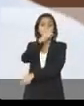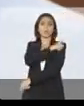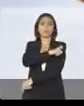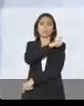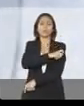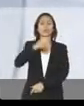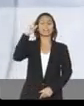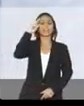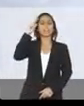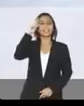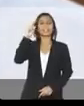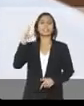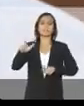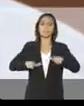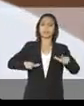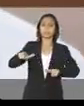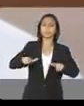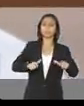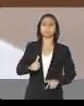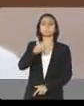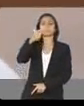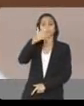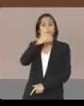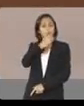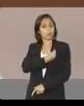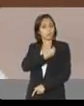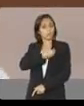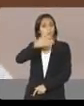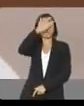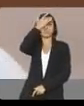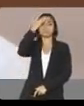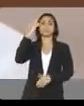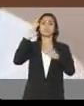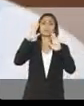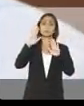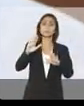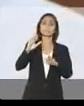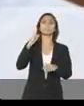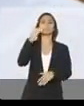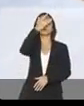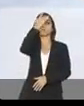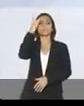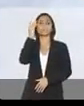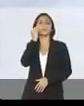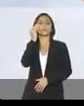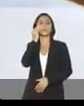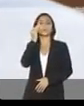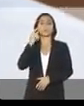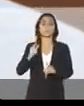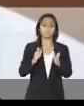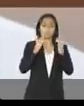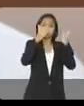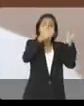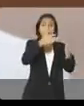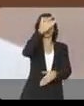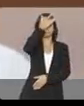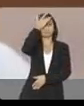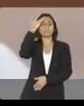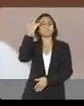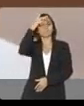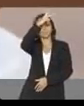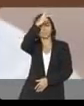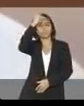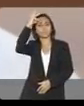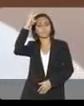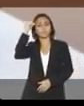capital lembra o quanto eu trabalhei para melhorar a vida das pessoas. Mas quando alguém sem experiência chegou na prefeitura do Rio, depois de mim,